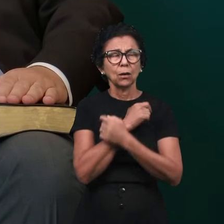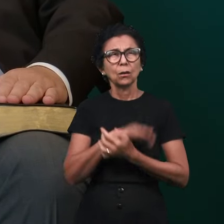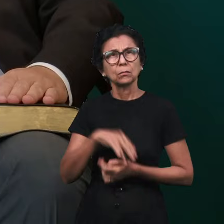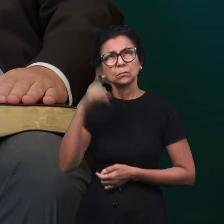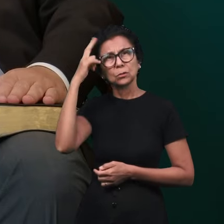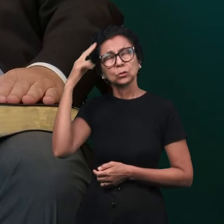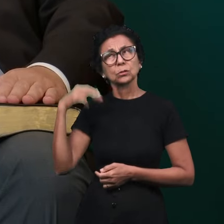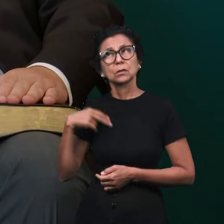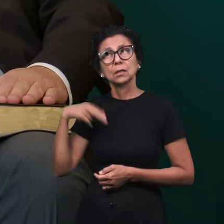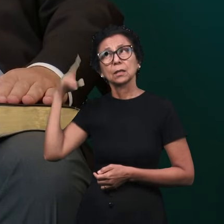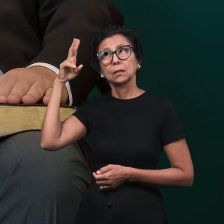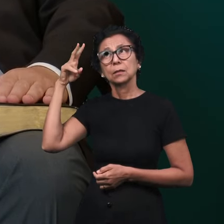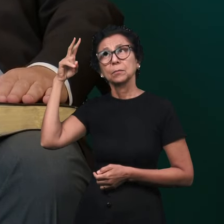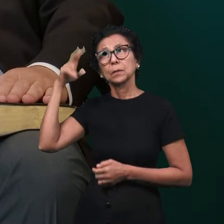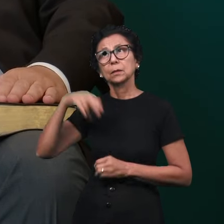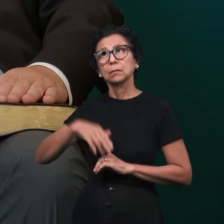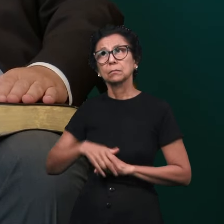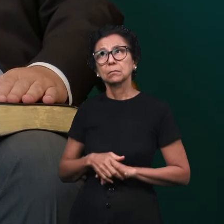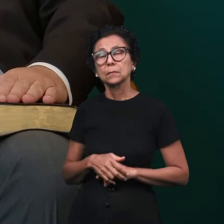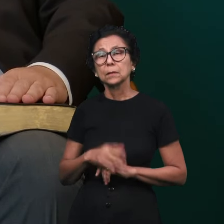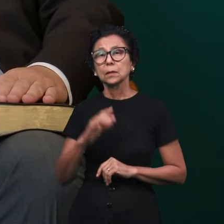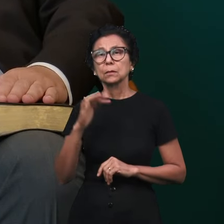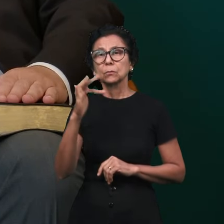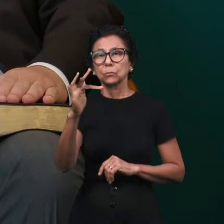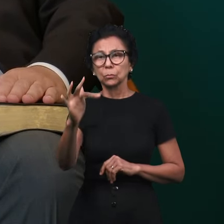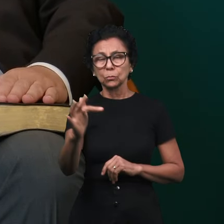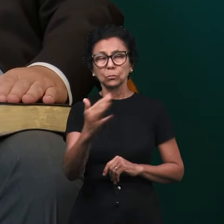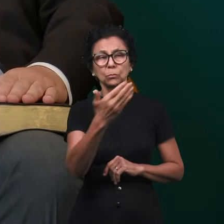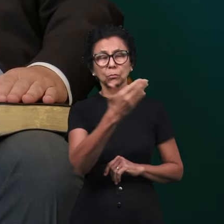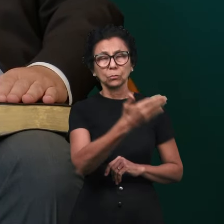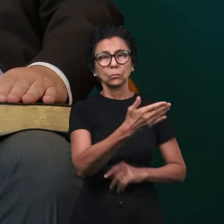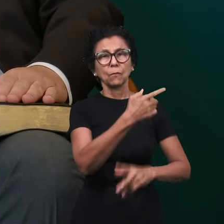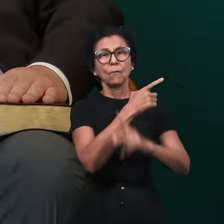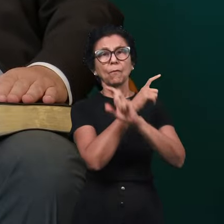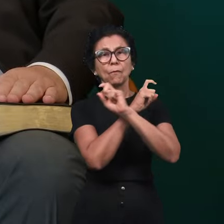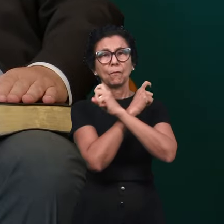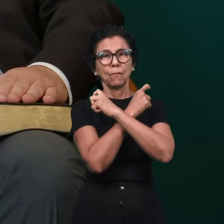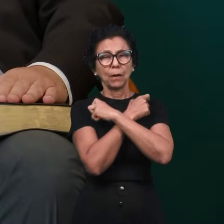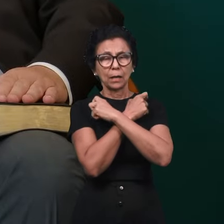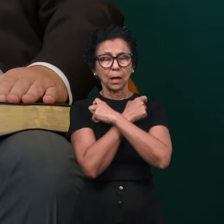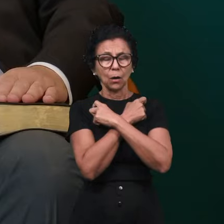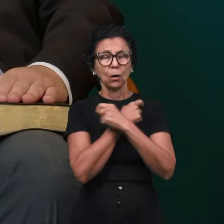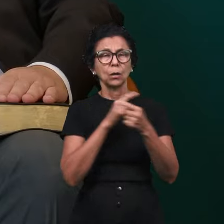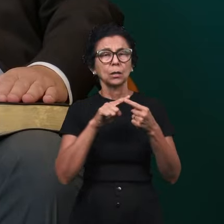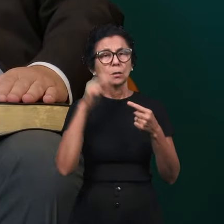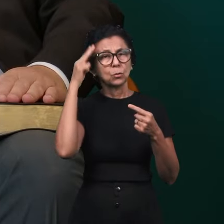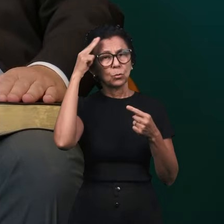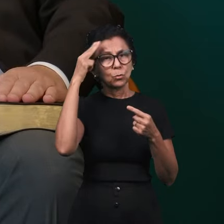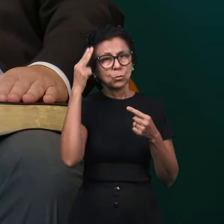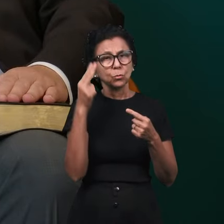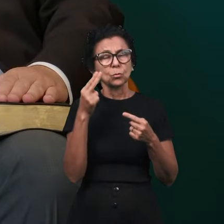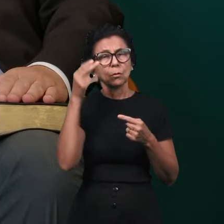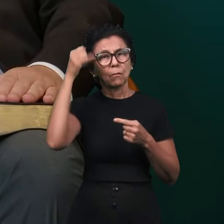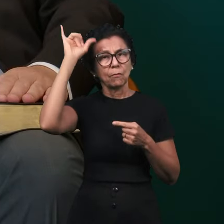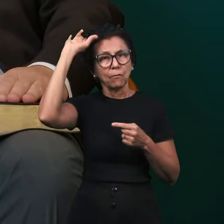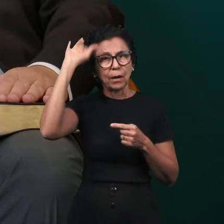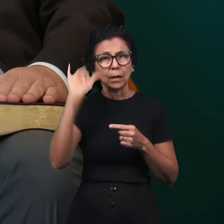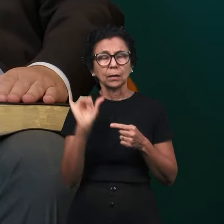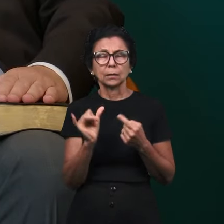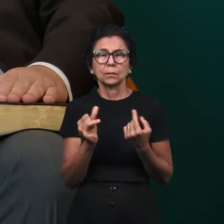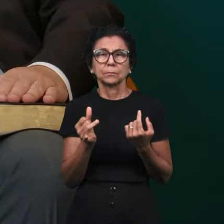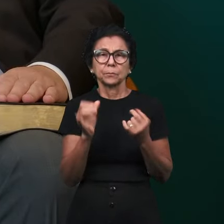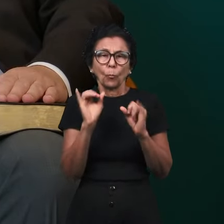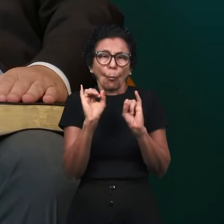sonho e não entendeu o sonho, que era o sonho das vacas, Sim, sim. As vacas mais gordas, as magras,